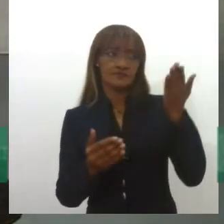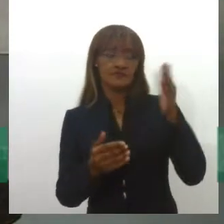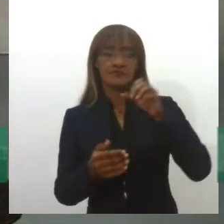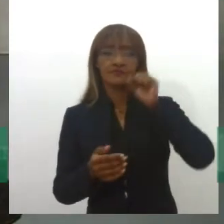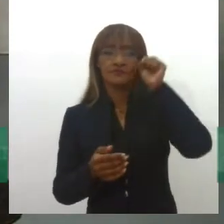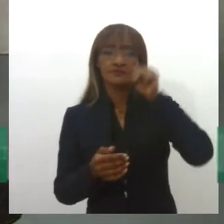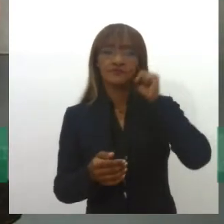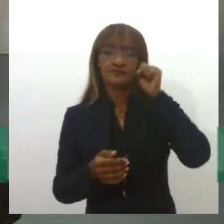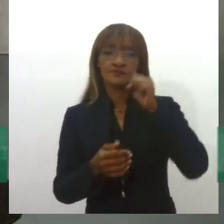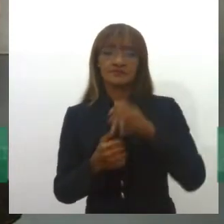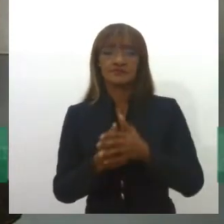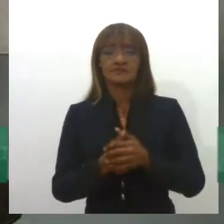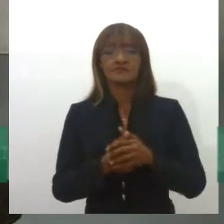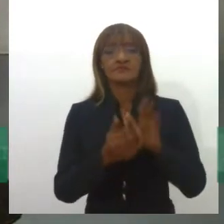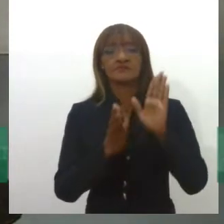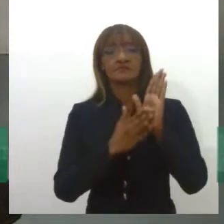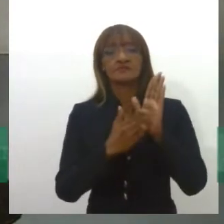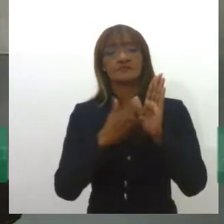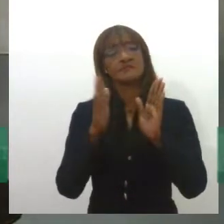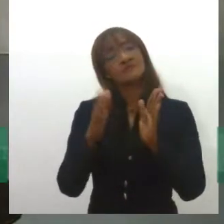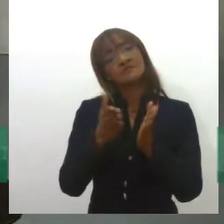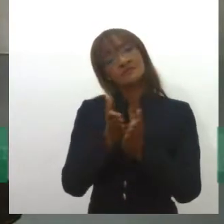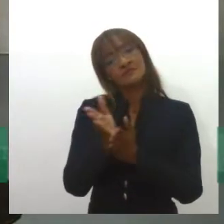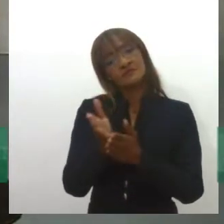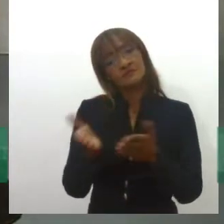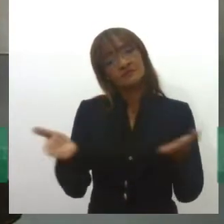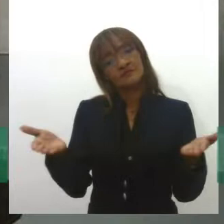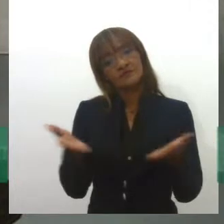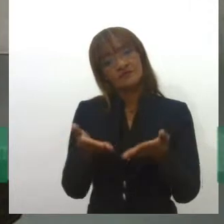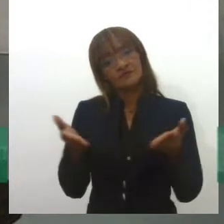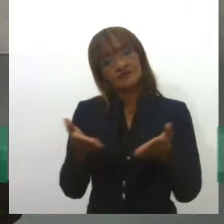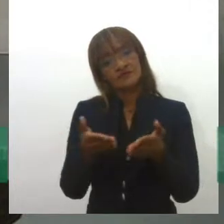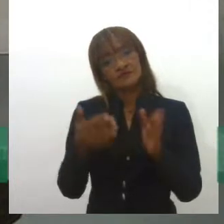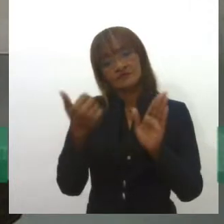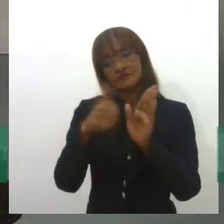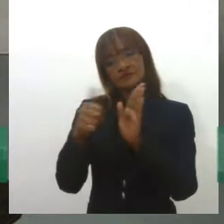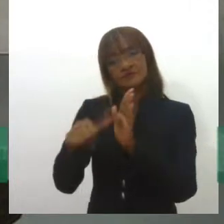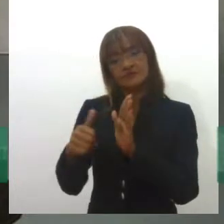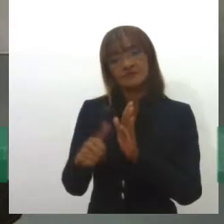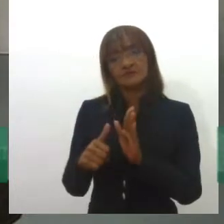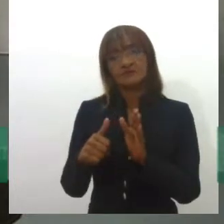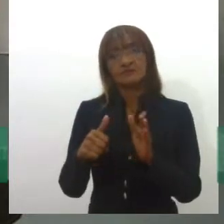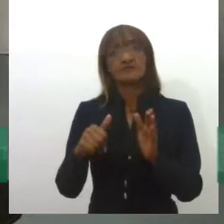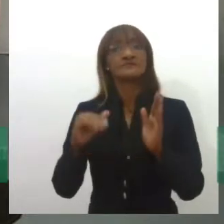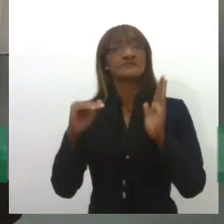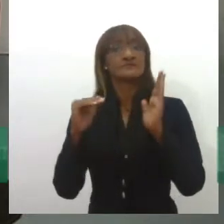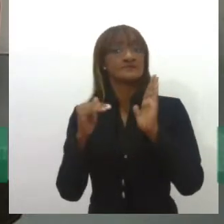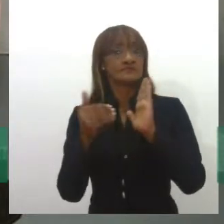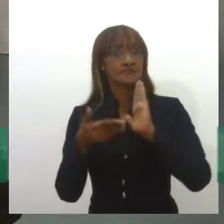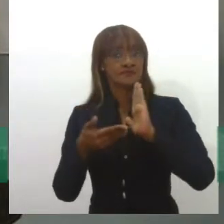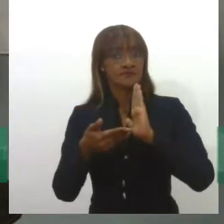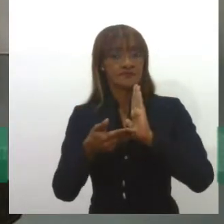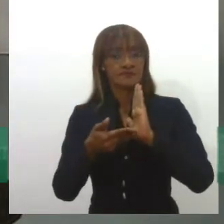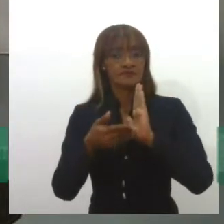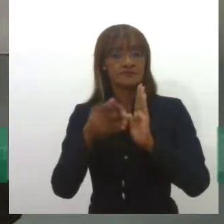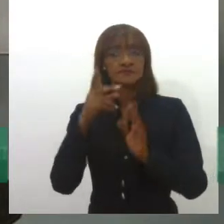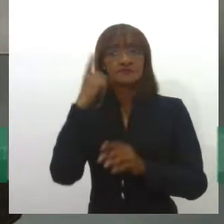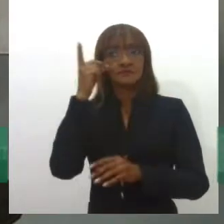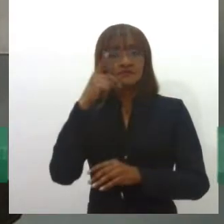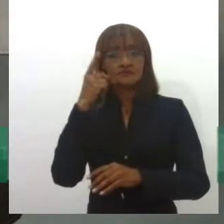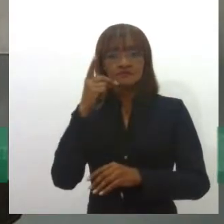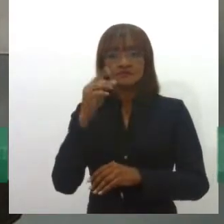Senador, a proposta já foi aprovada no Senado e agora, né, vai ser analisada pela Câmara dos Deputados. No Senado, né, quais